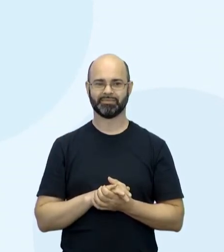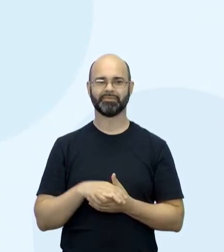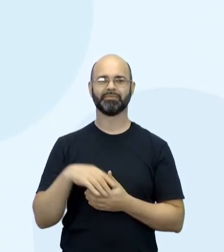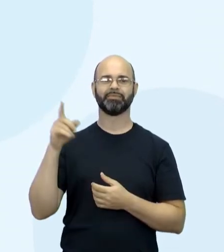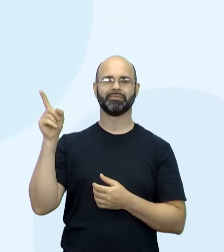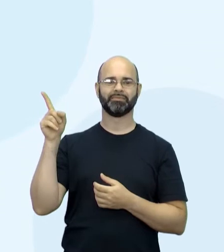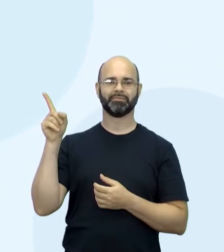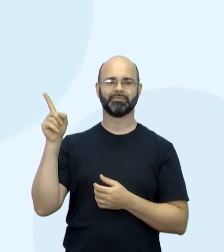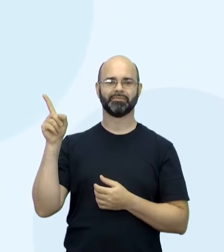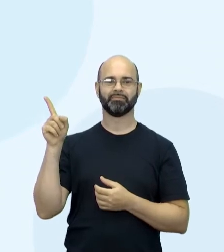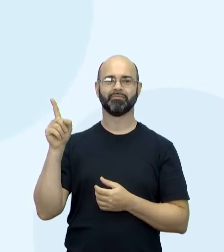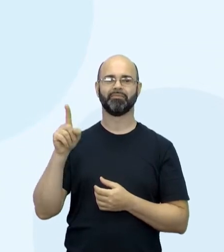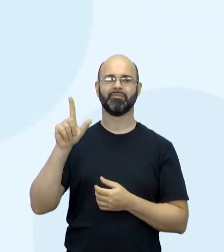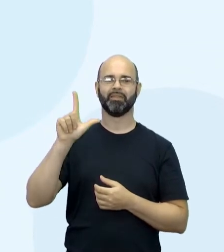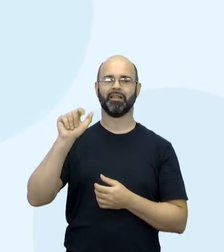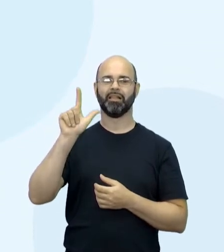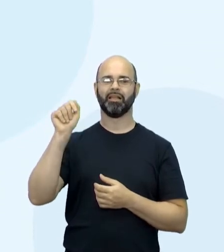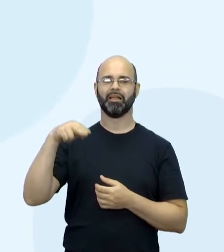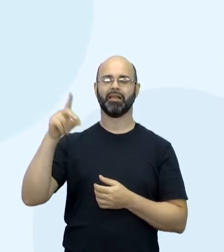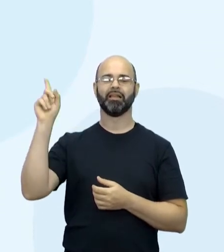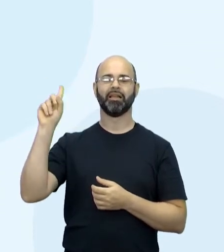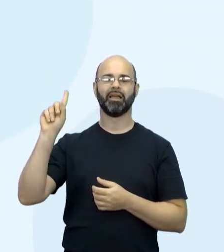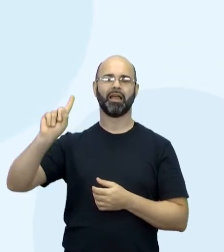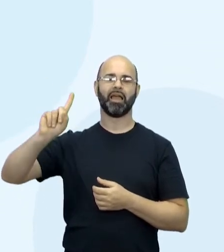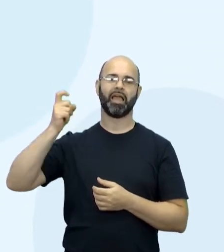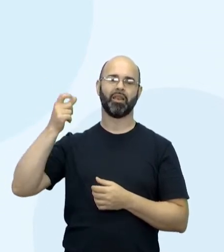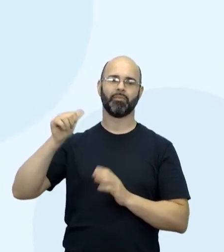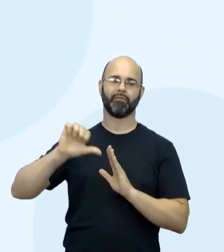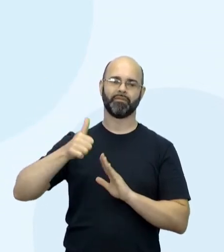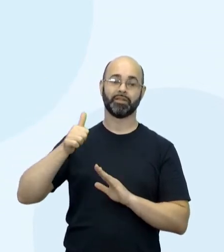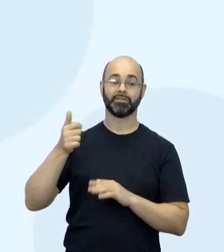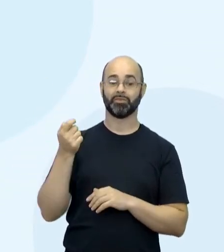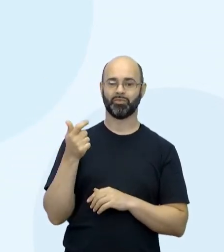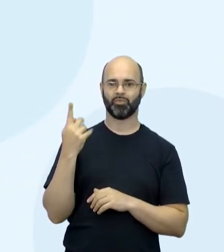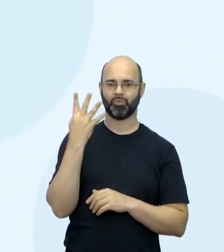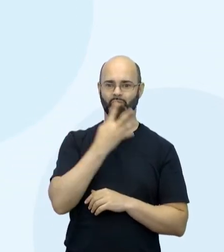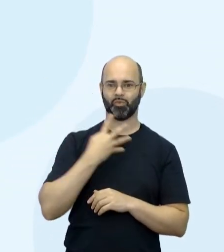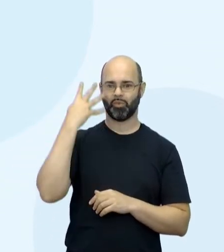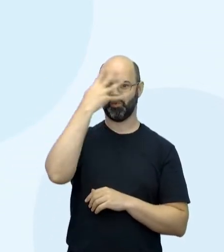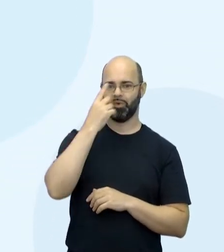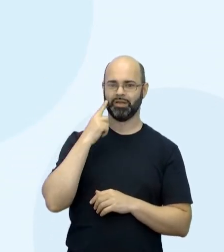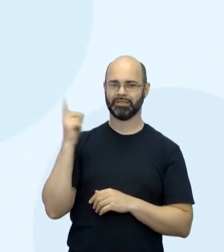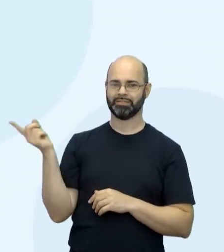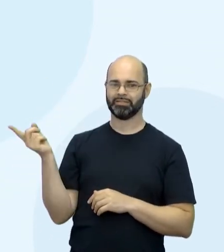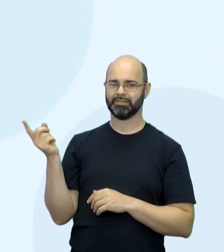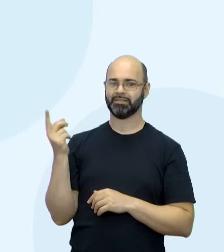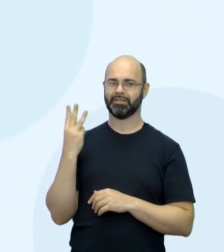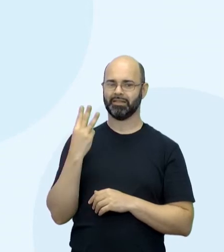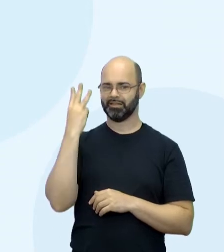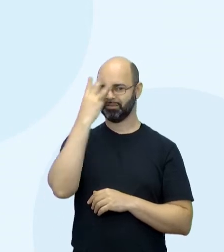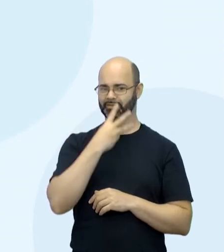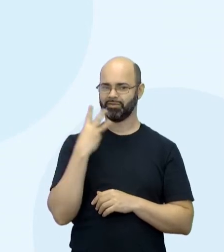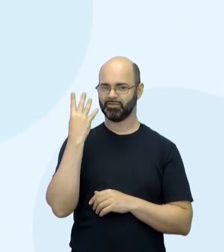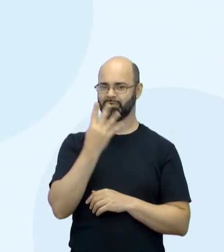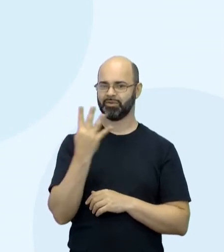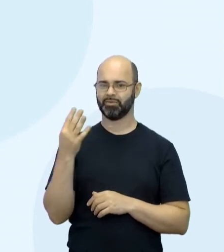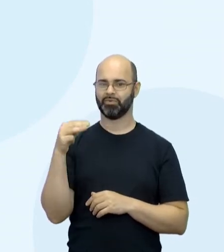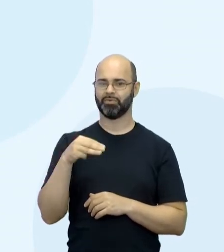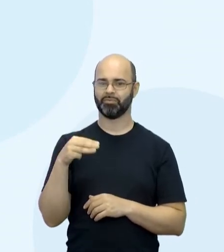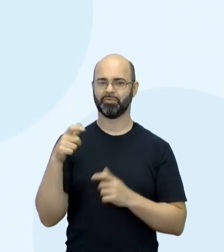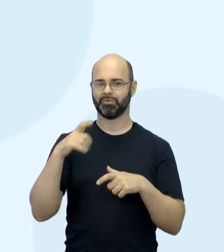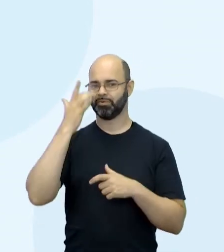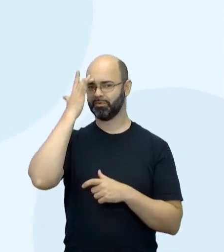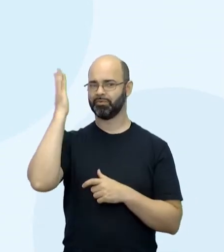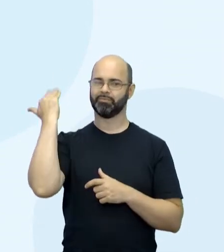Lagan. Era uma vez na Índia. Olha o que eu falei aí, a duração do filme, quase 4 horas. 3 horas e 44 minutos. Na Índia